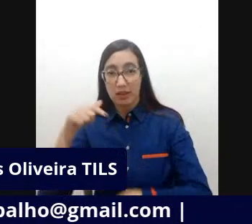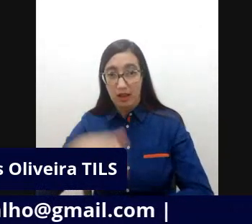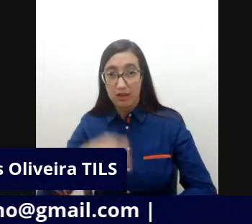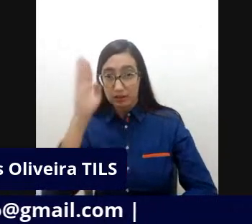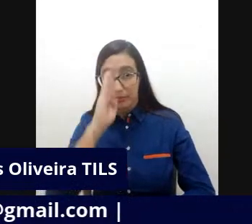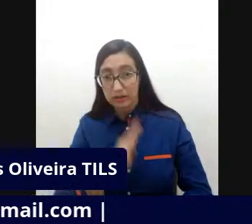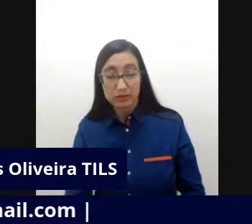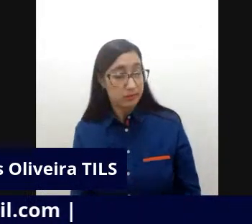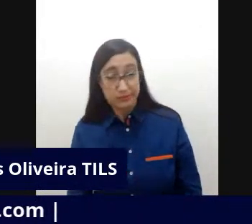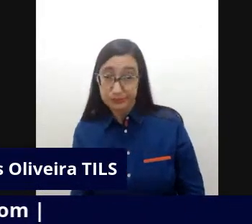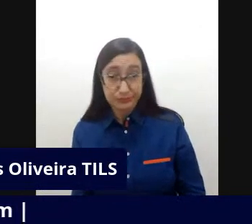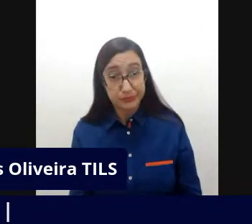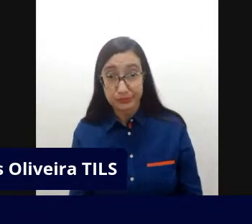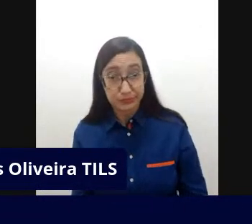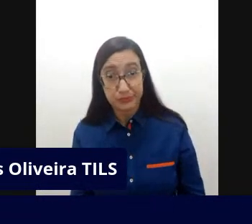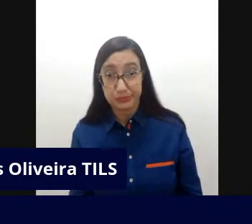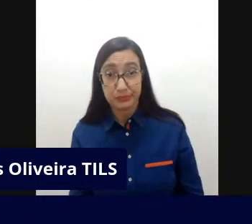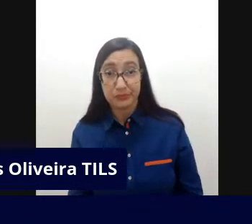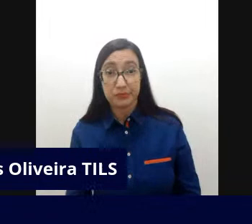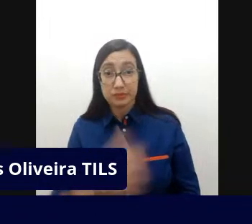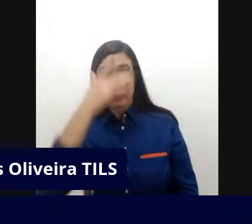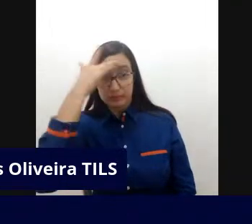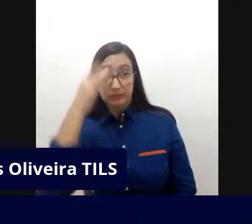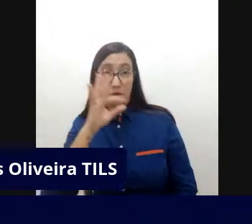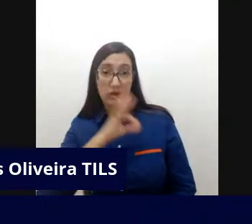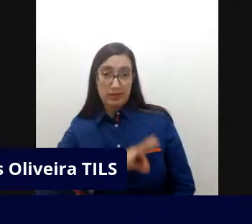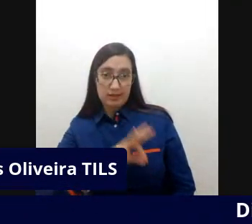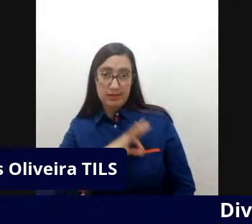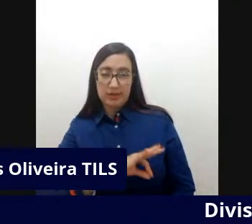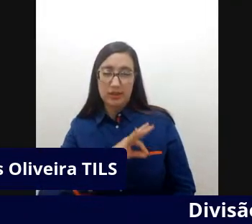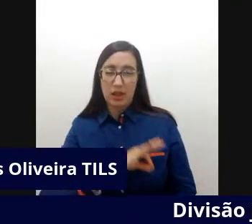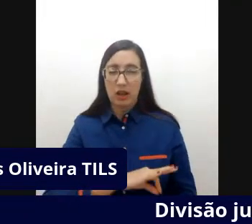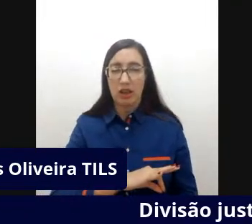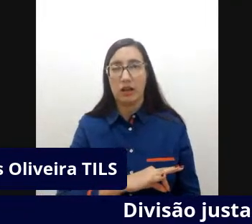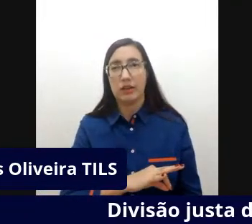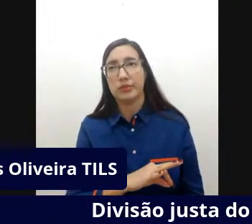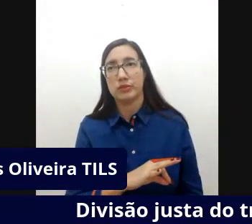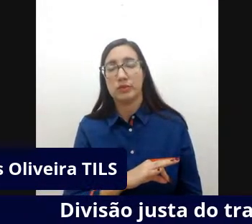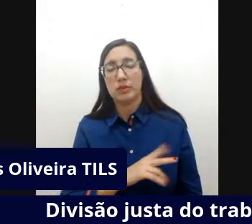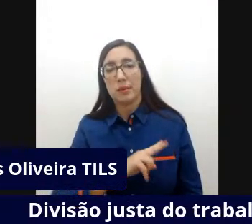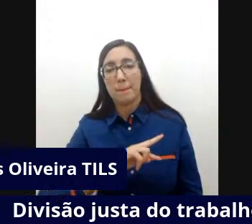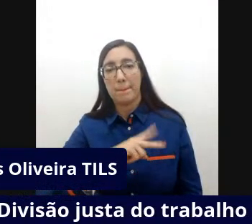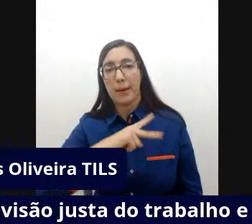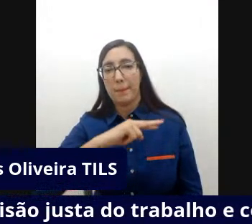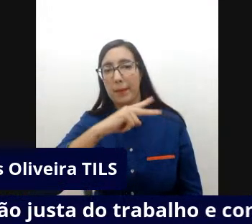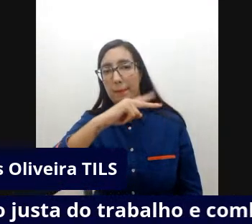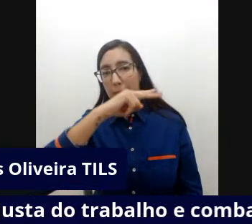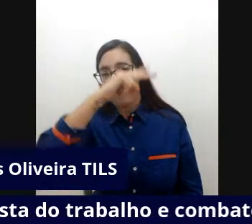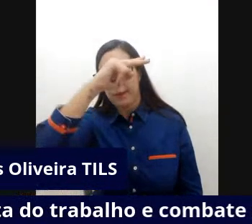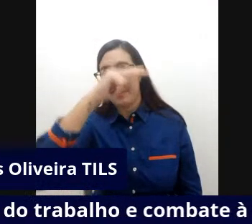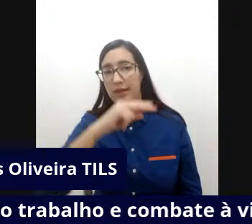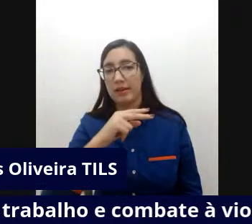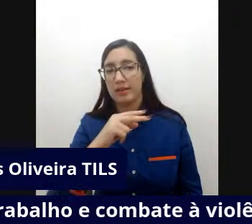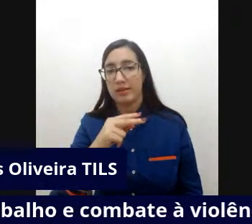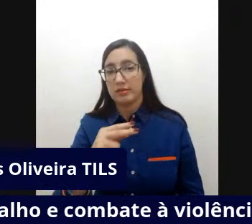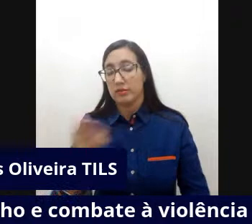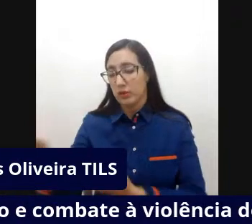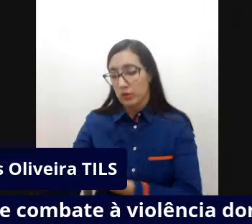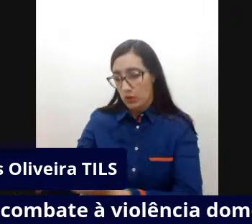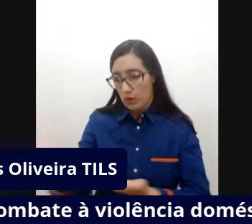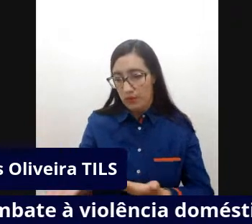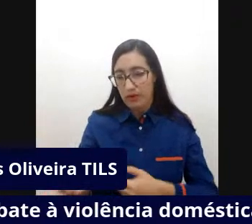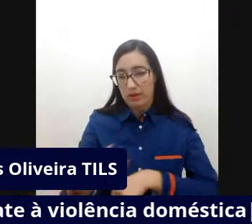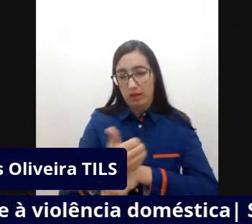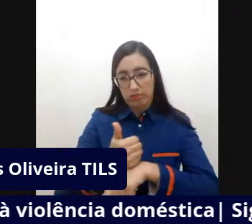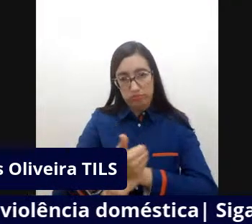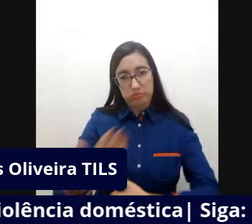começa a ganhar 4 salários mínimos e acha que já pode contratar uma trabalhadora. Só que ele contrata aquela trabalhadora, explora